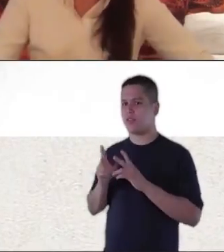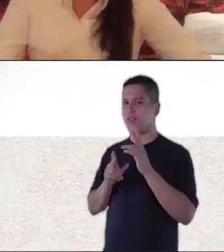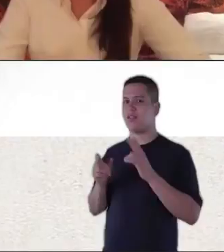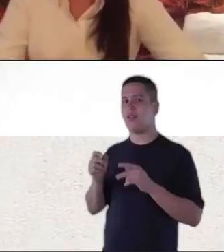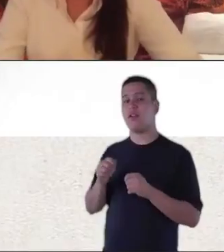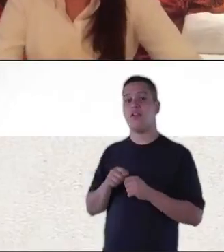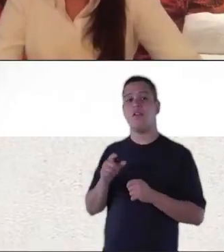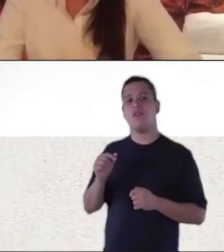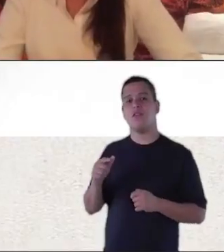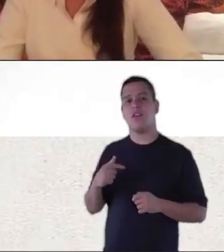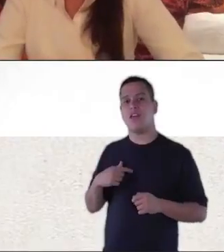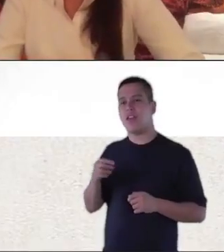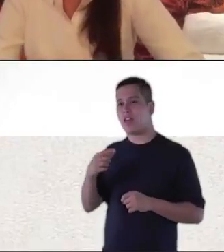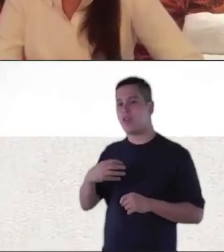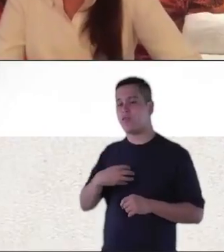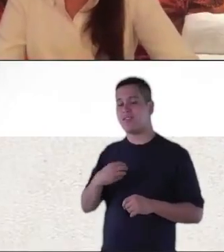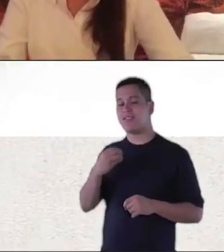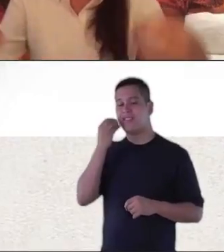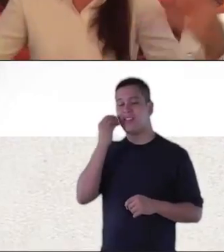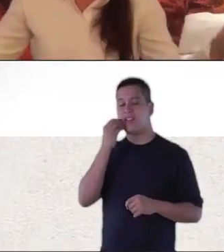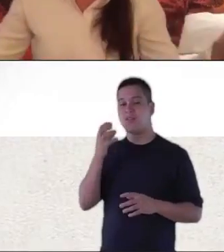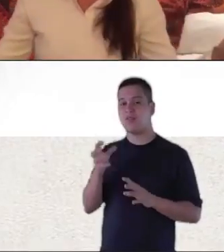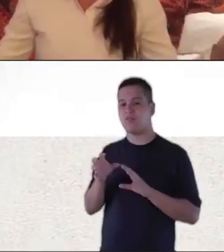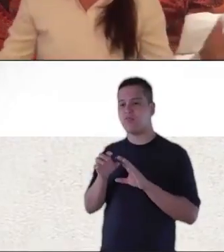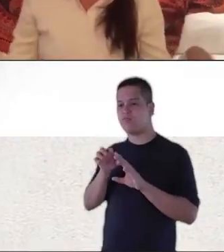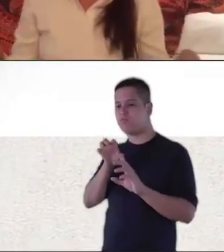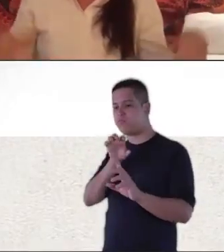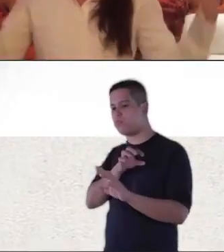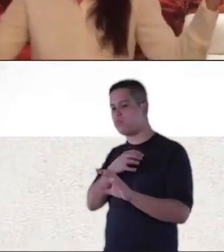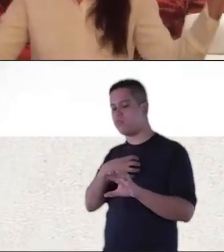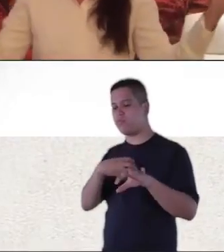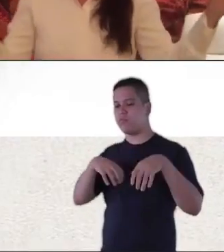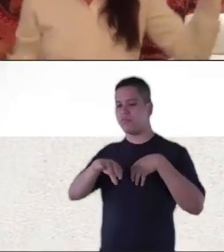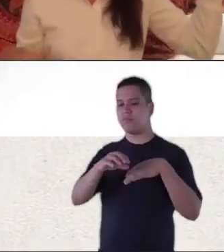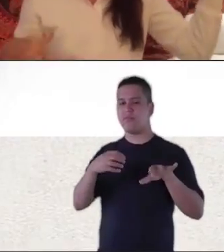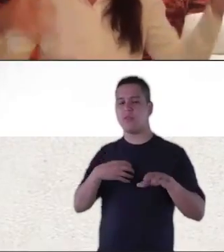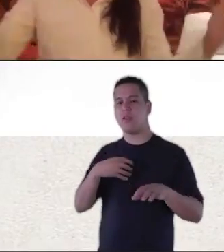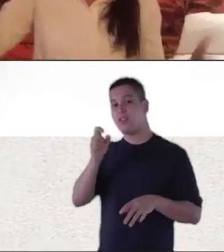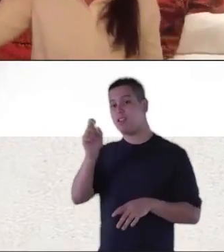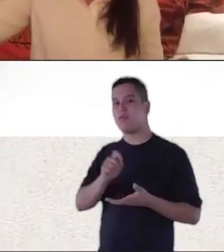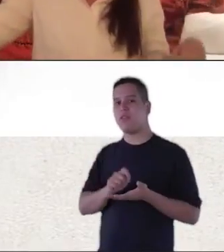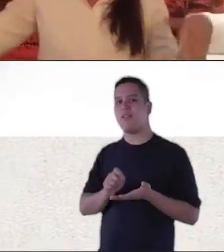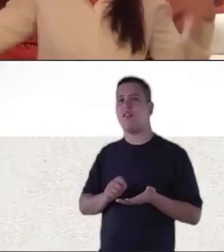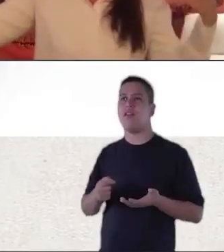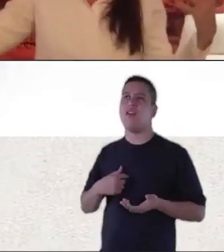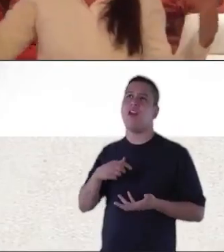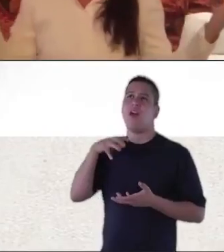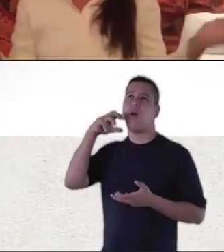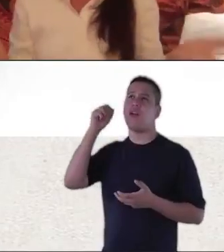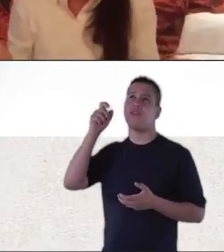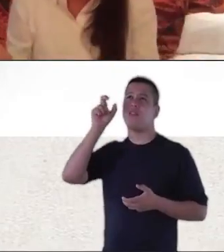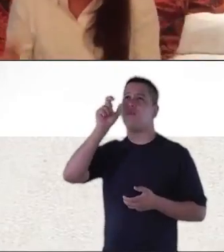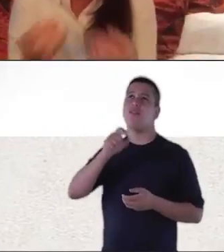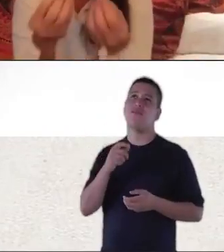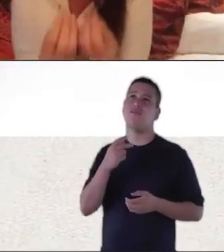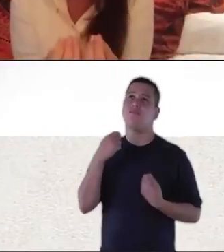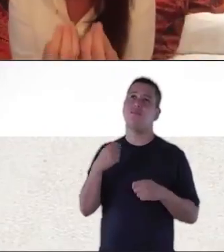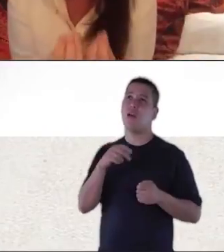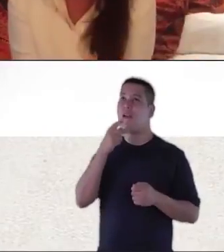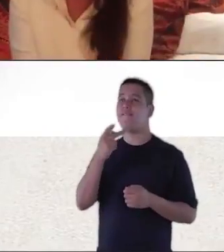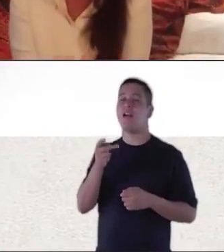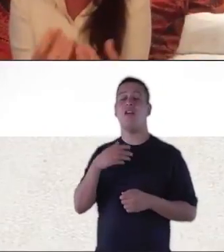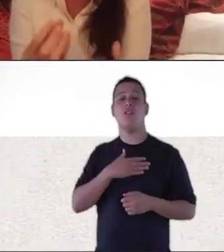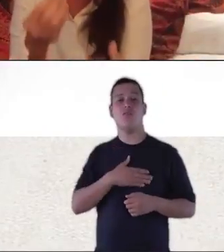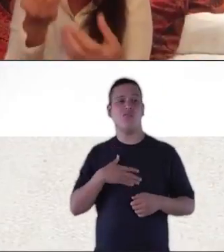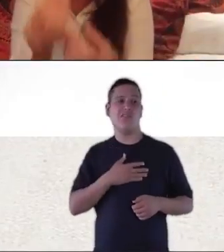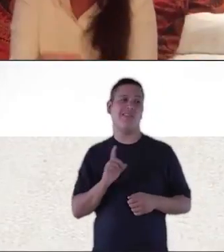no lugar do escritor. Eu não acho que a pessoa tenha que dar opinião, dizer assim, gostei, não gostei, ou ai, puxa, adorei. Você quer, quando